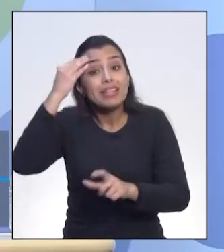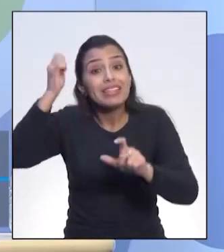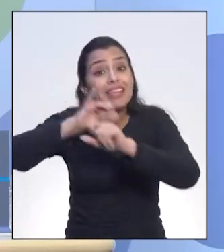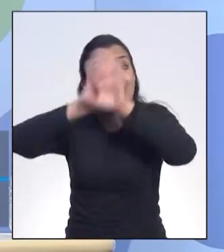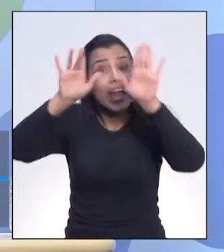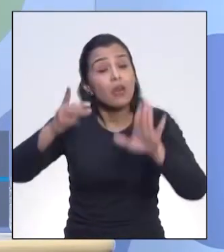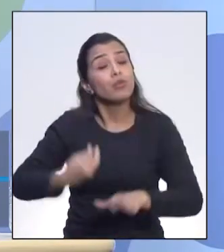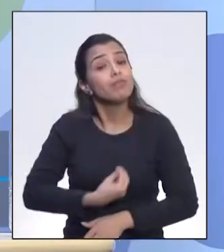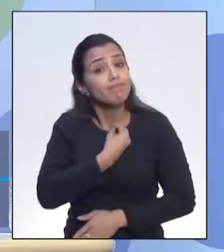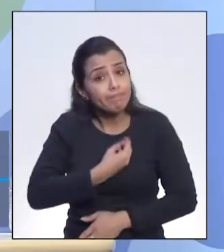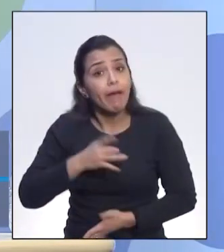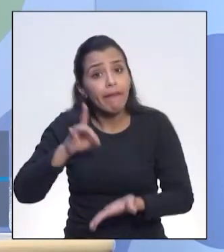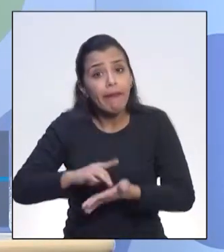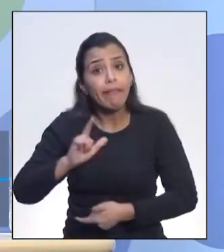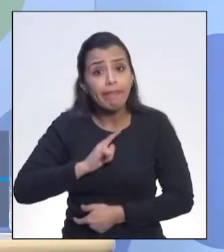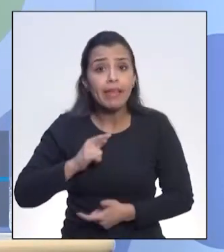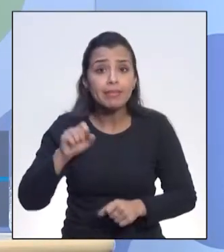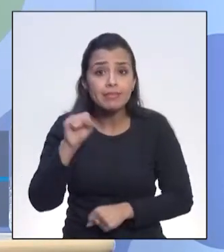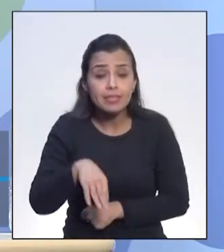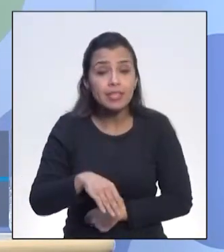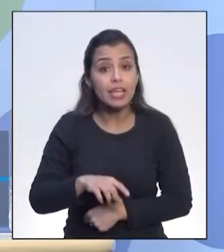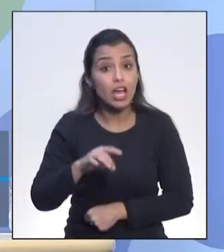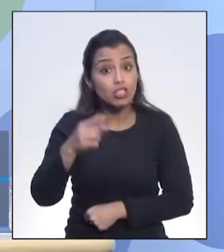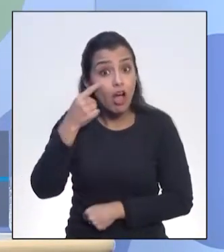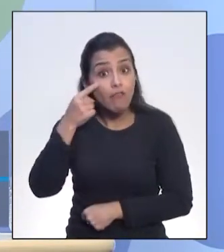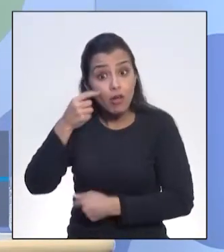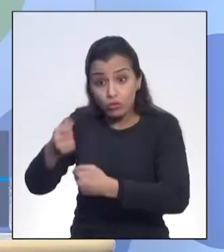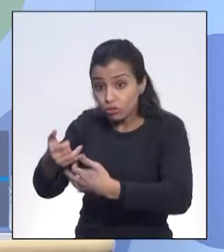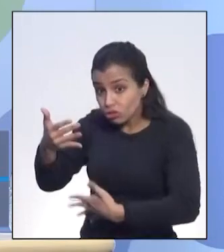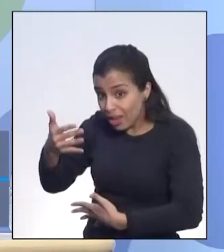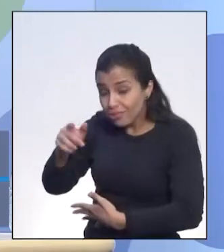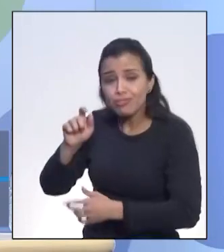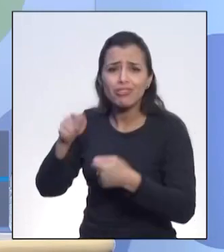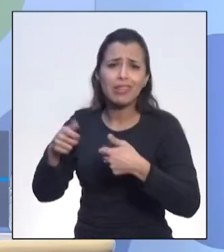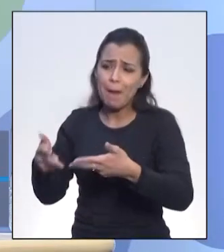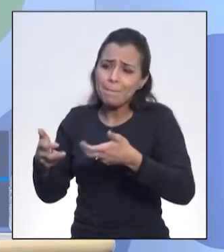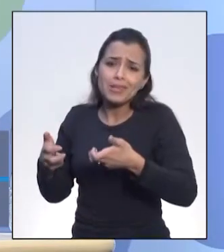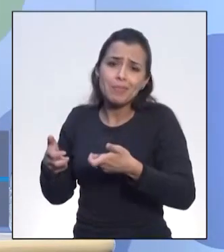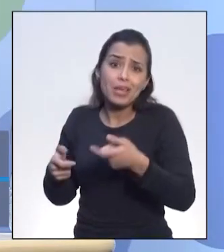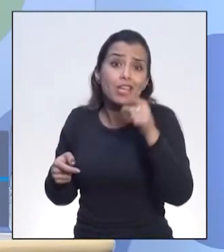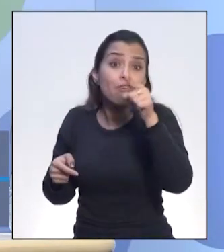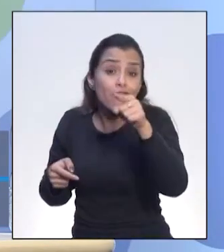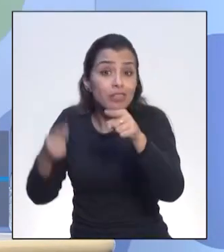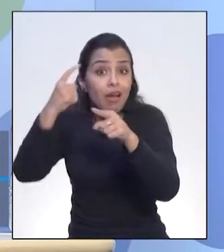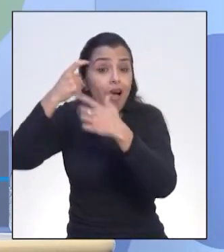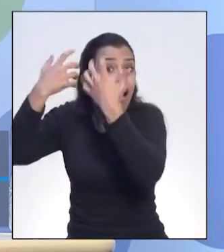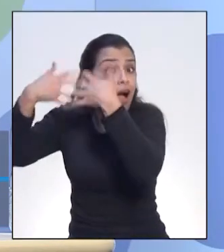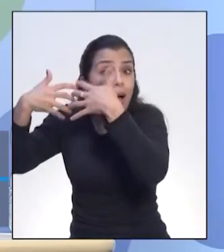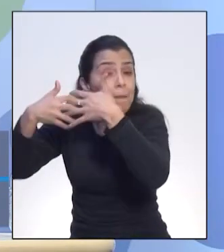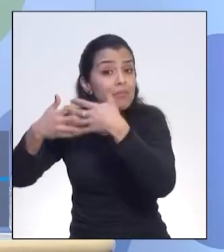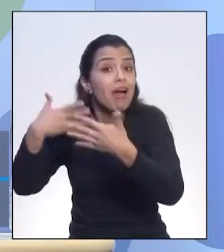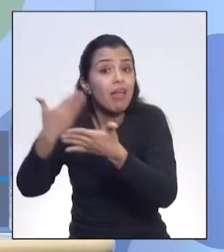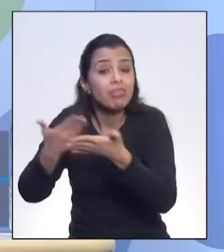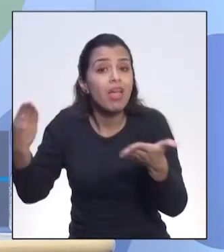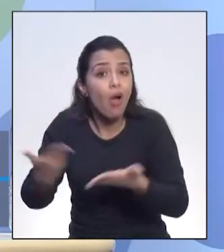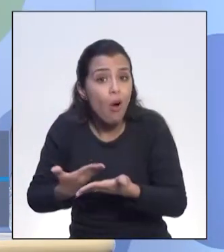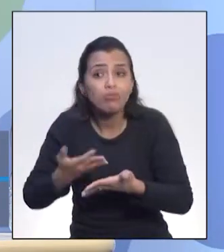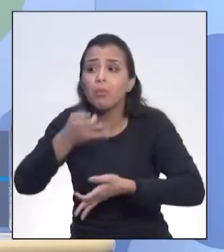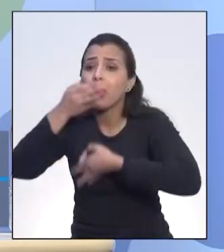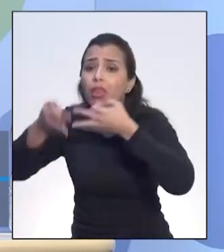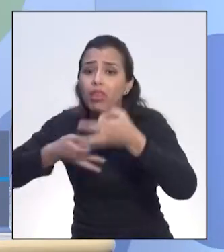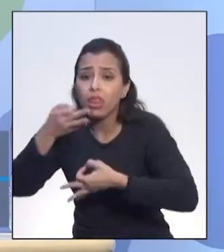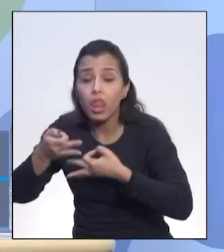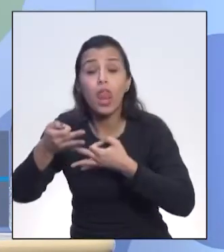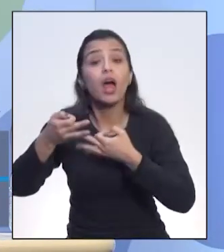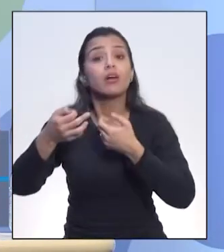e que vocês, é só olhar ali o chat que a gente consegue ver que vocês mesmo estão repercutindo essas falas, né?